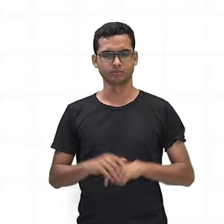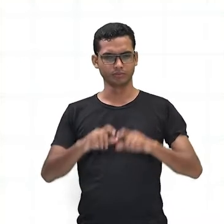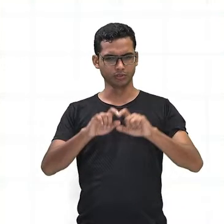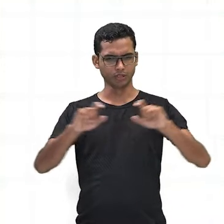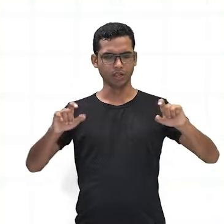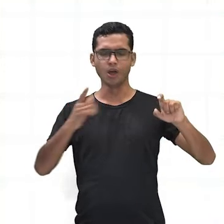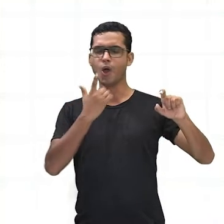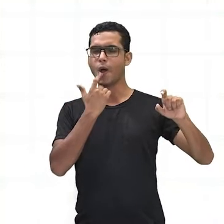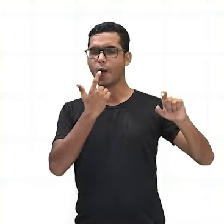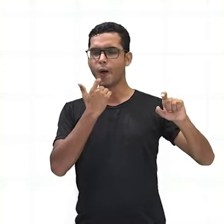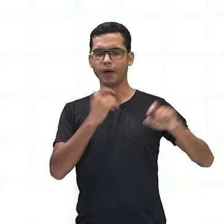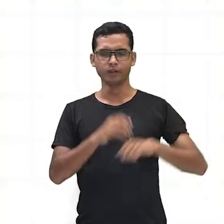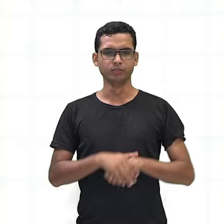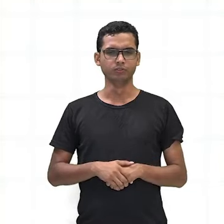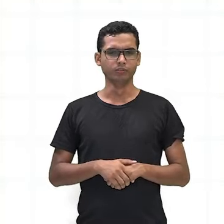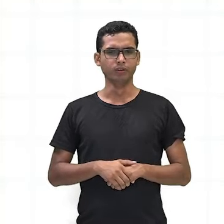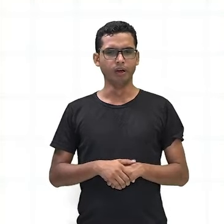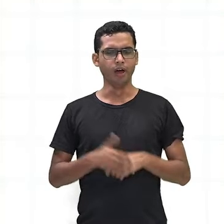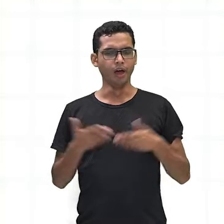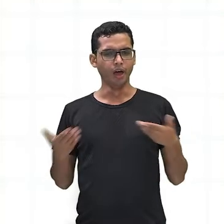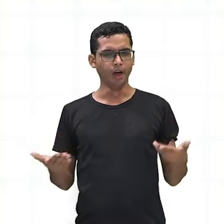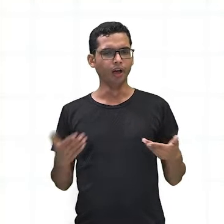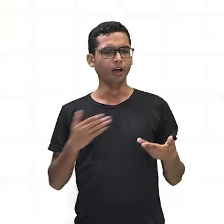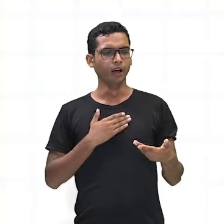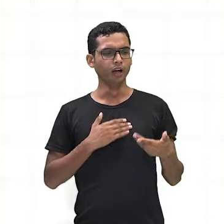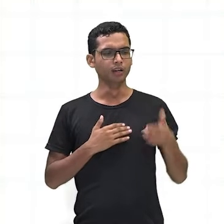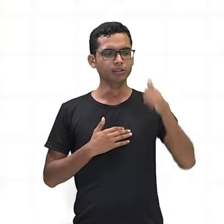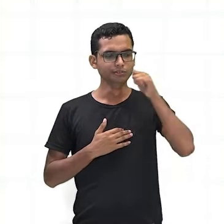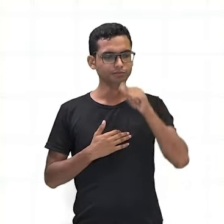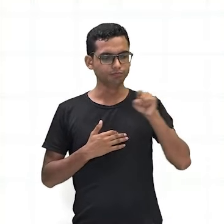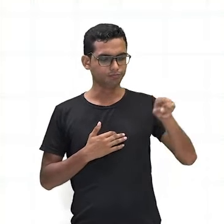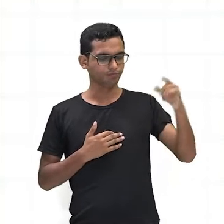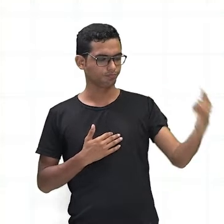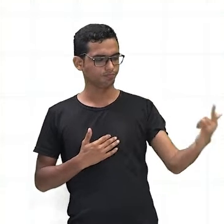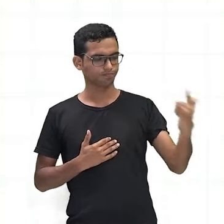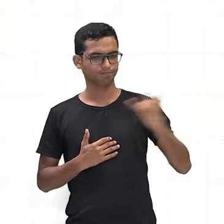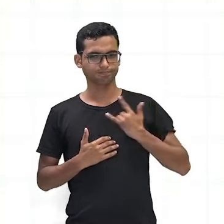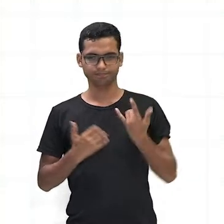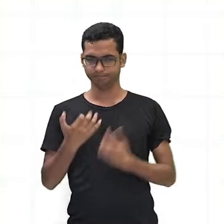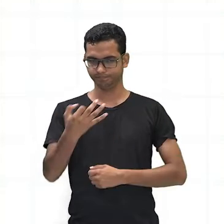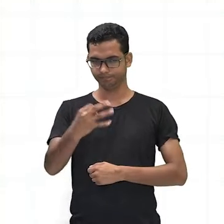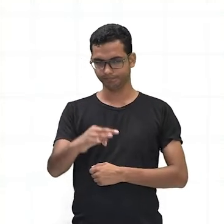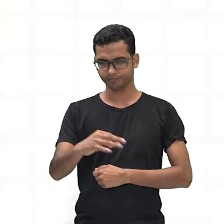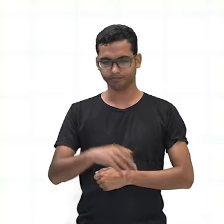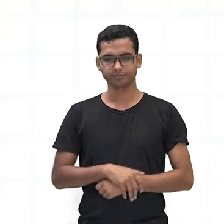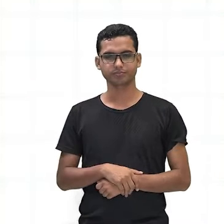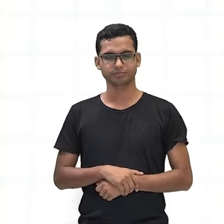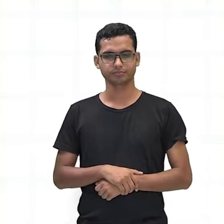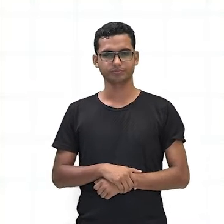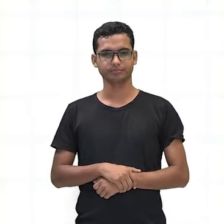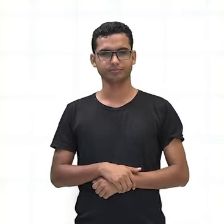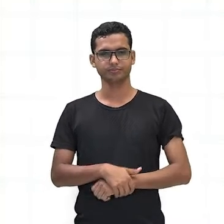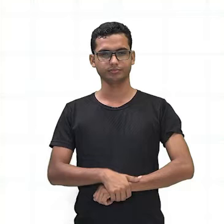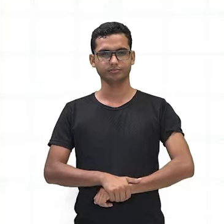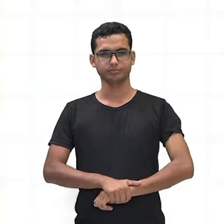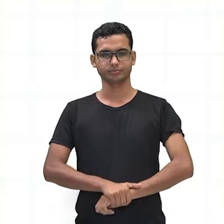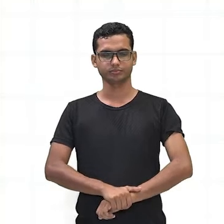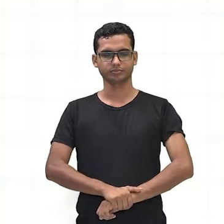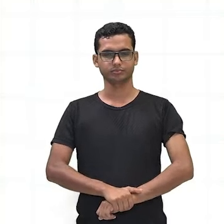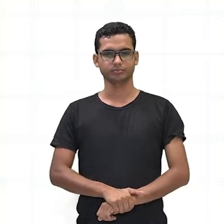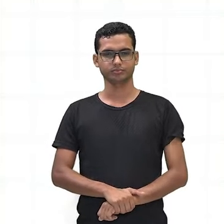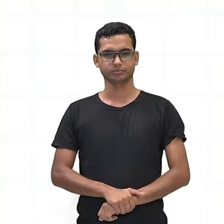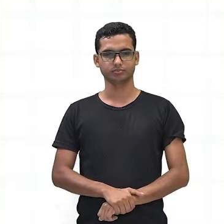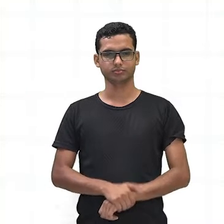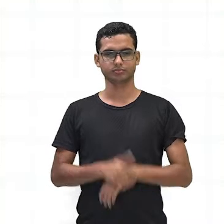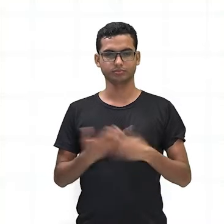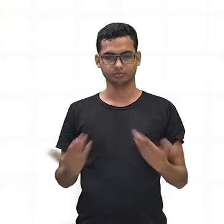ama, eu, certo? Eu estou falando de mim, ok? Então, aqui nesse caso, eu vou